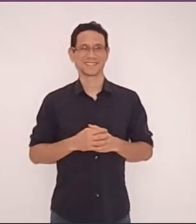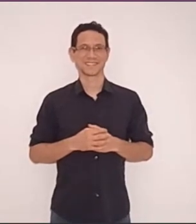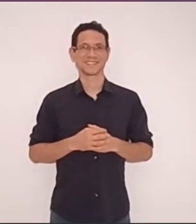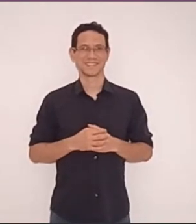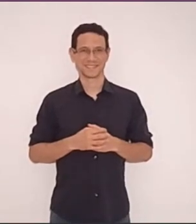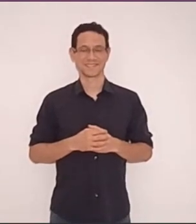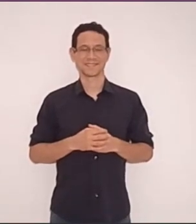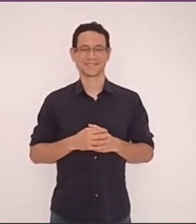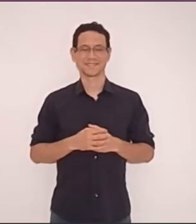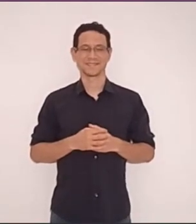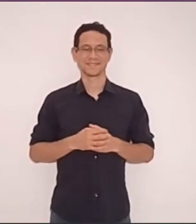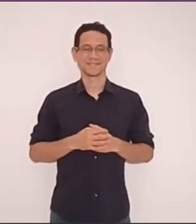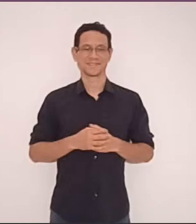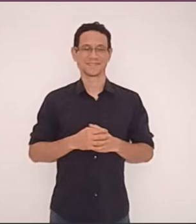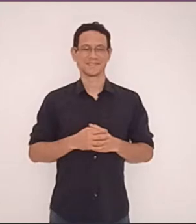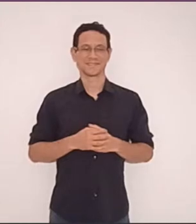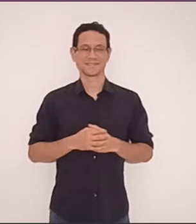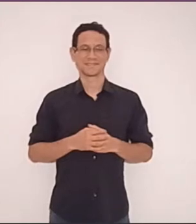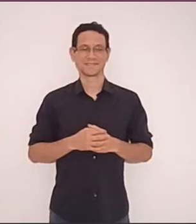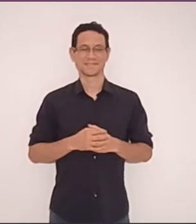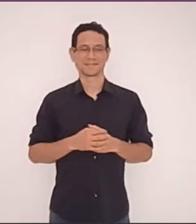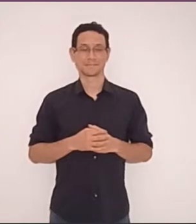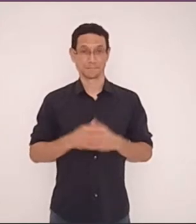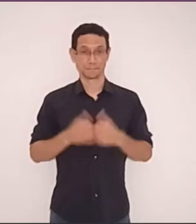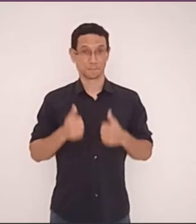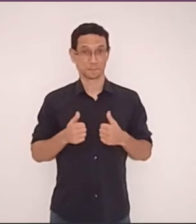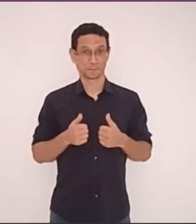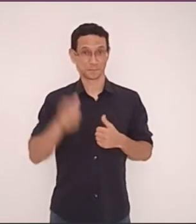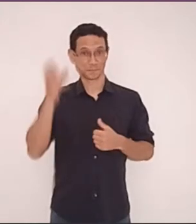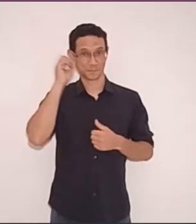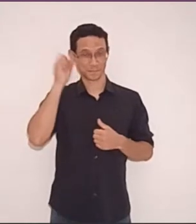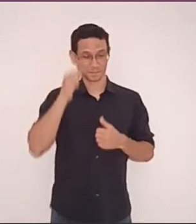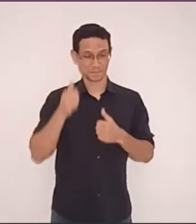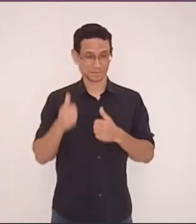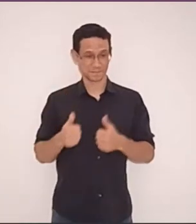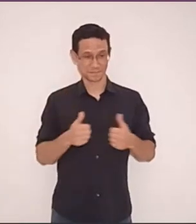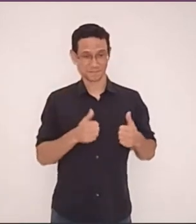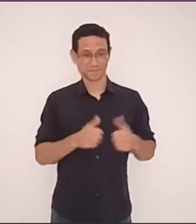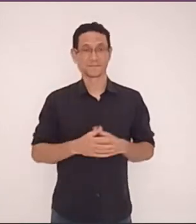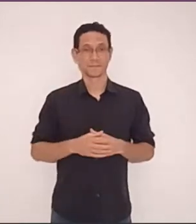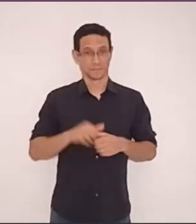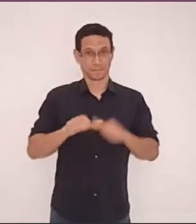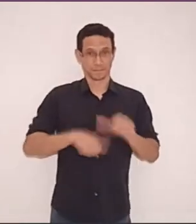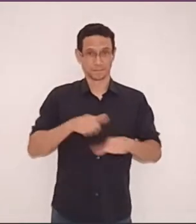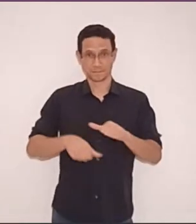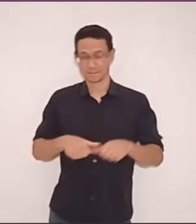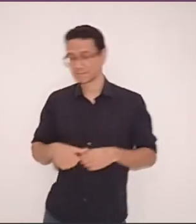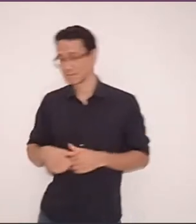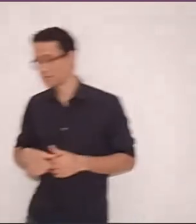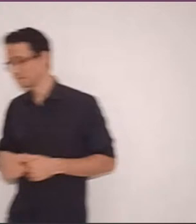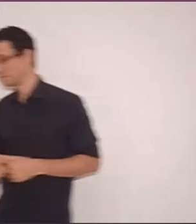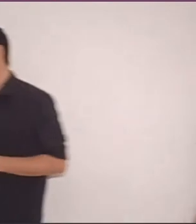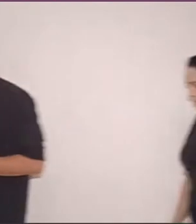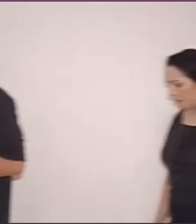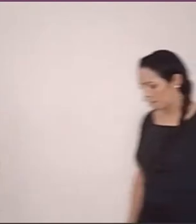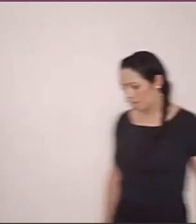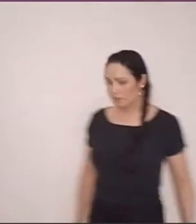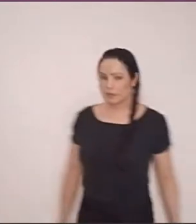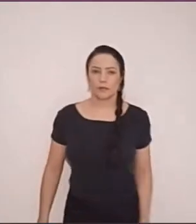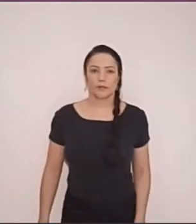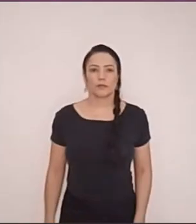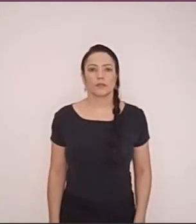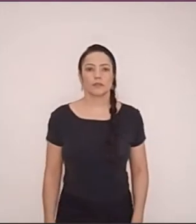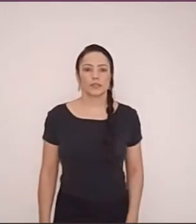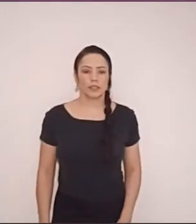oi oi oi oi tá me ouvindo né tudo certo pa bom subir o